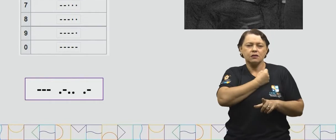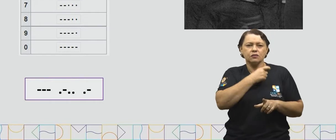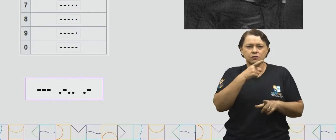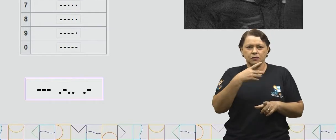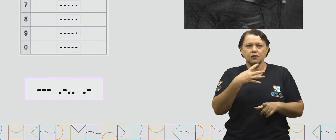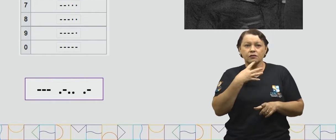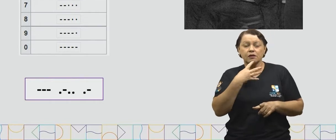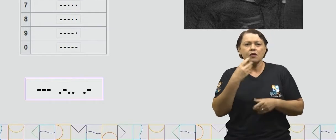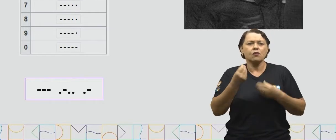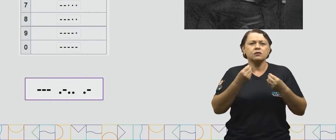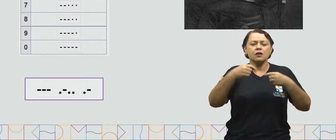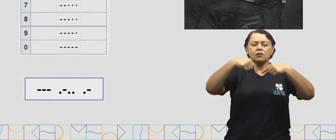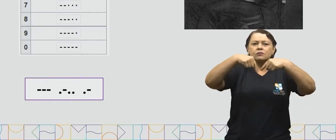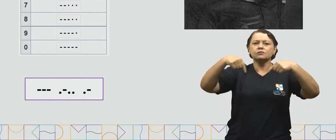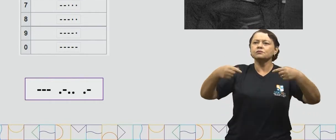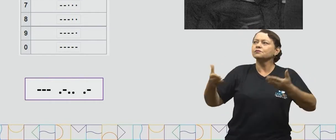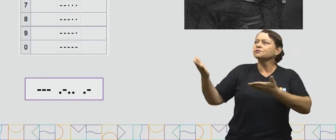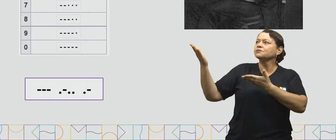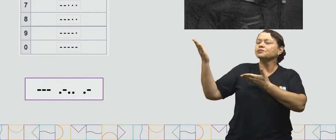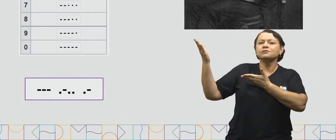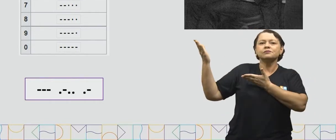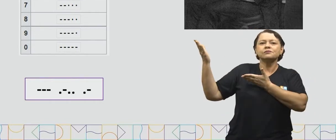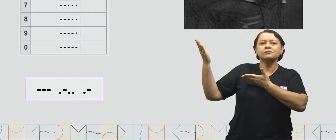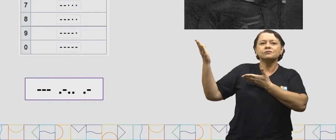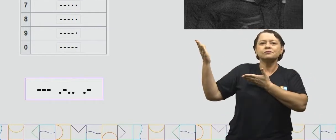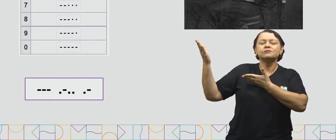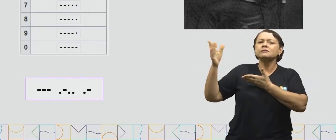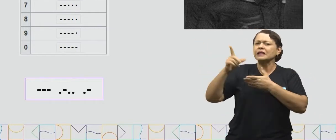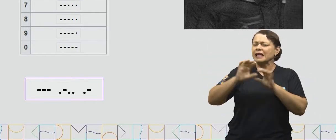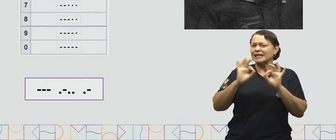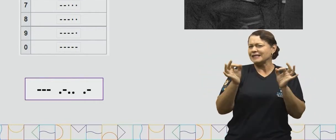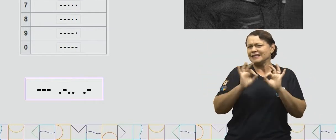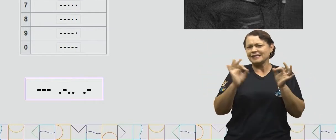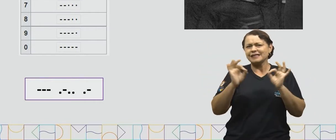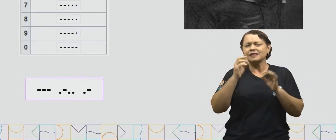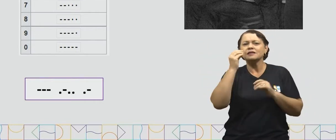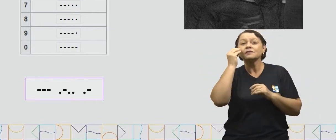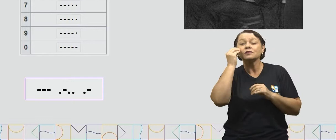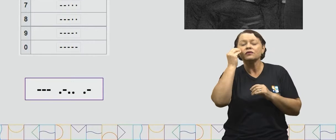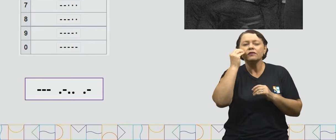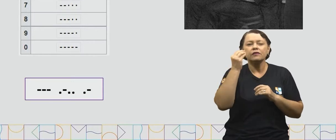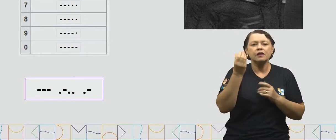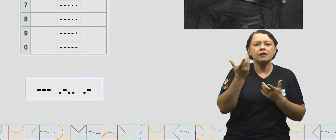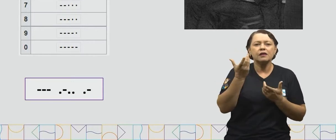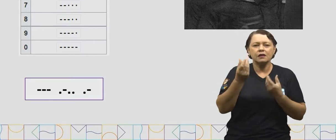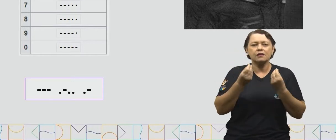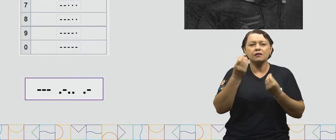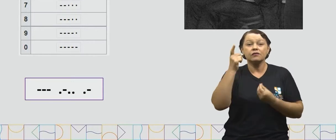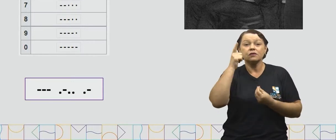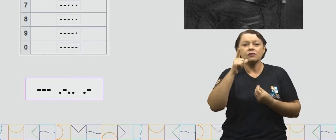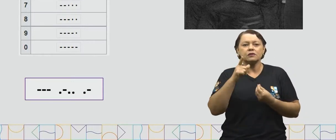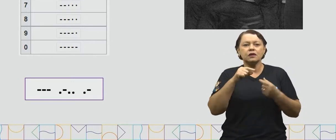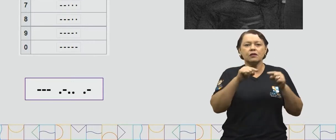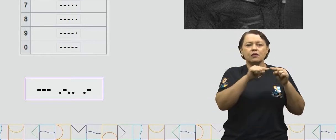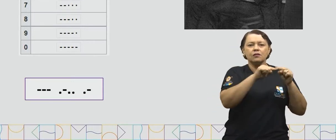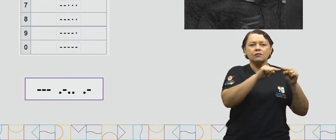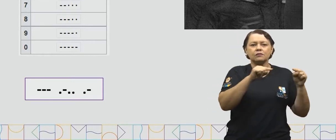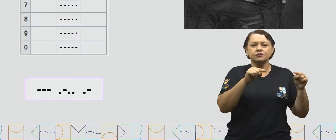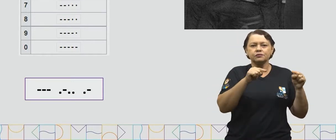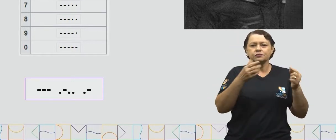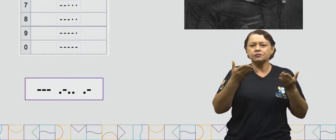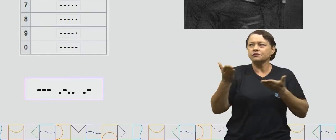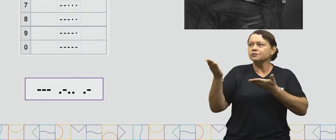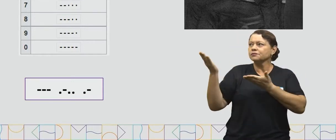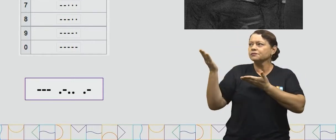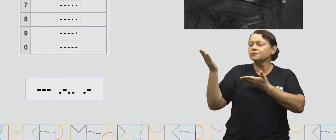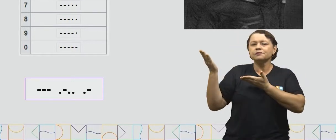Você consegue decifrar essa mensagem abaixo? Ela é bem simplesinha. Se a gente observar essas 3 sequências de